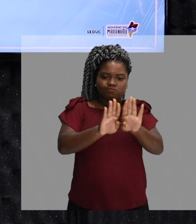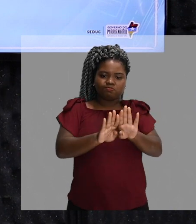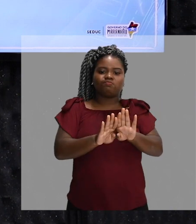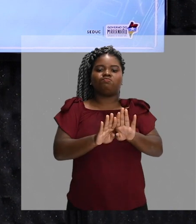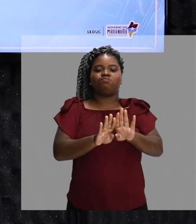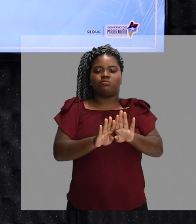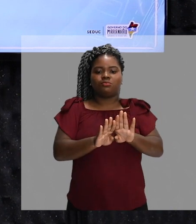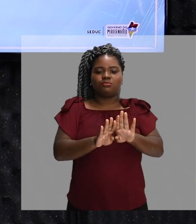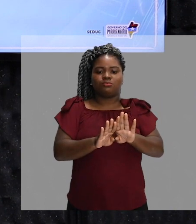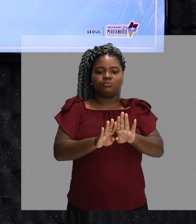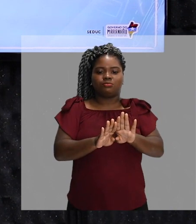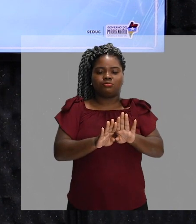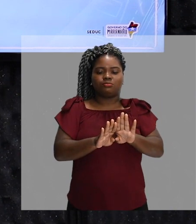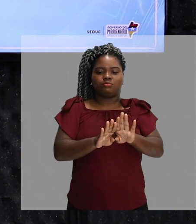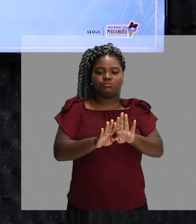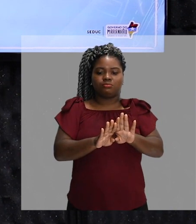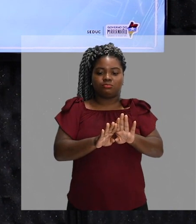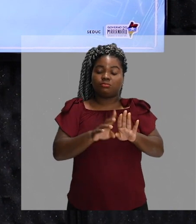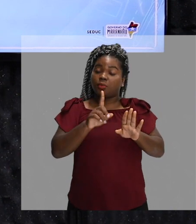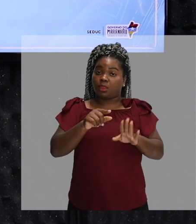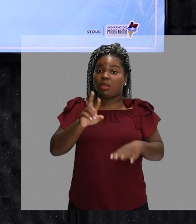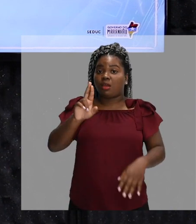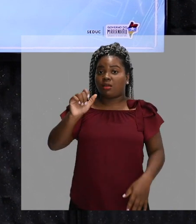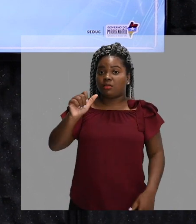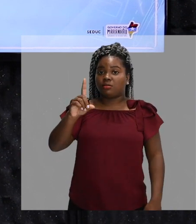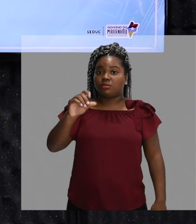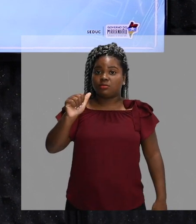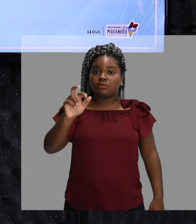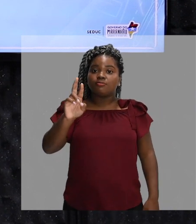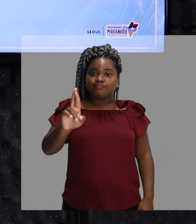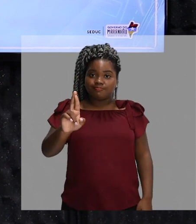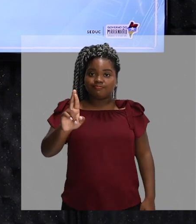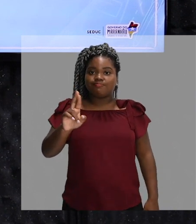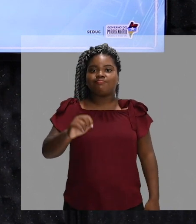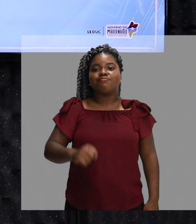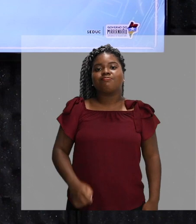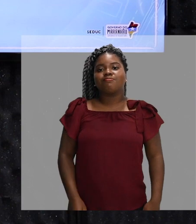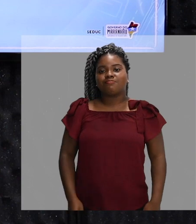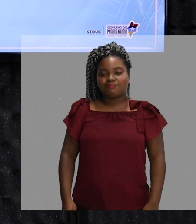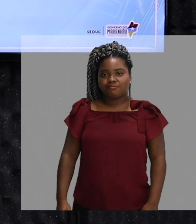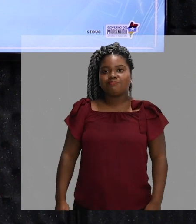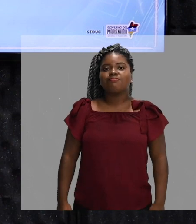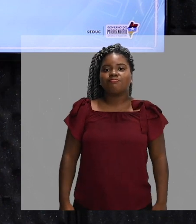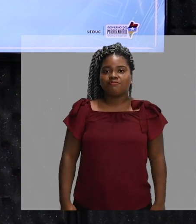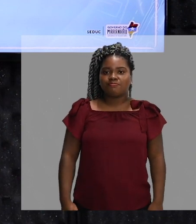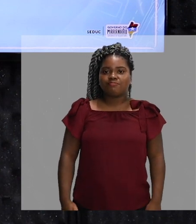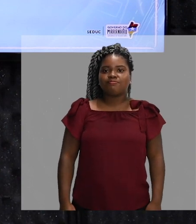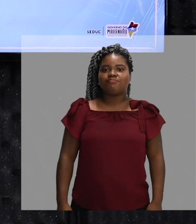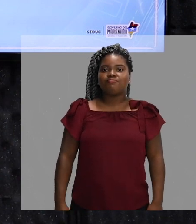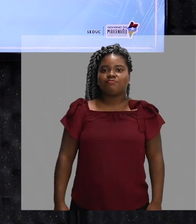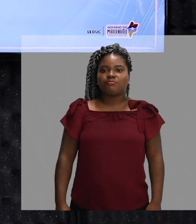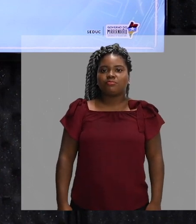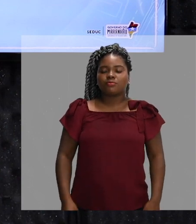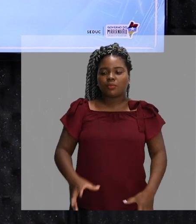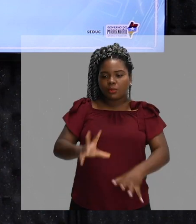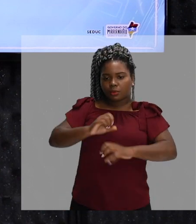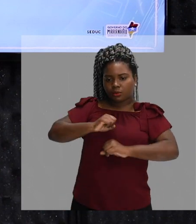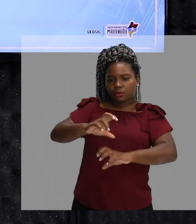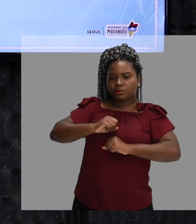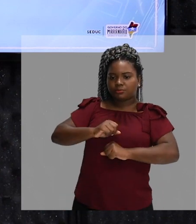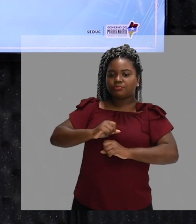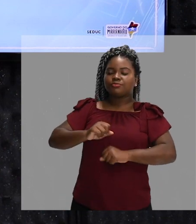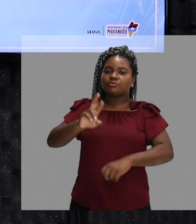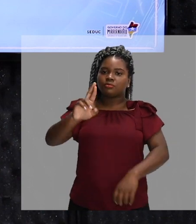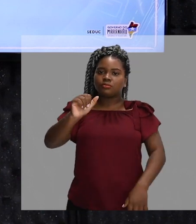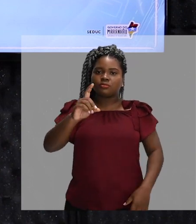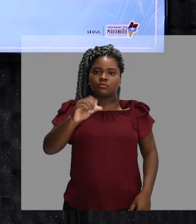onda eletromagnética. Essa onda ela é refletida, ela é captada novamente pelo